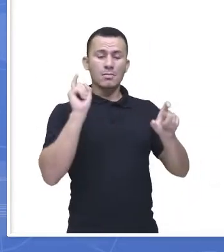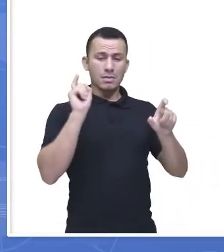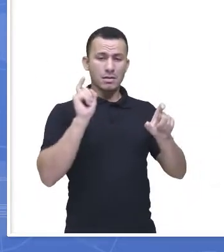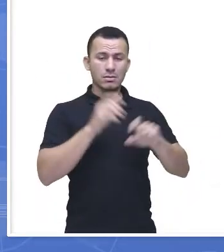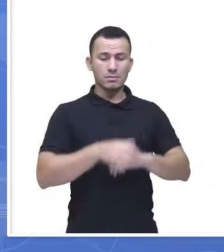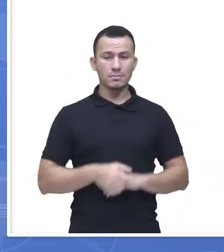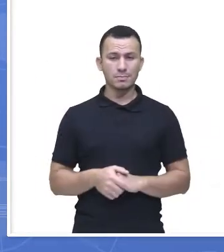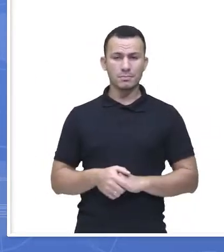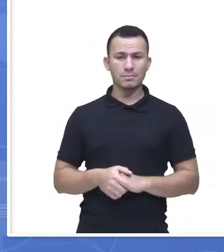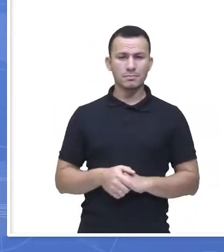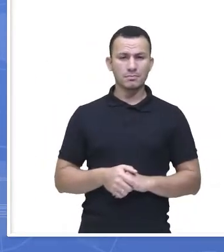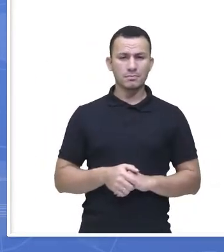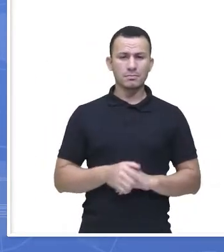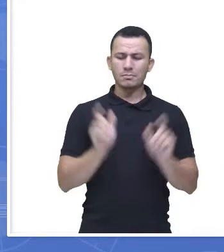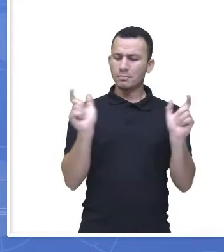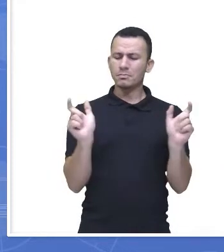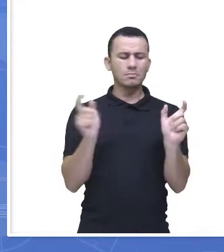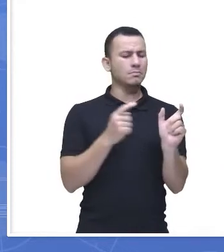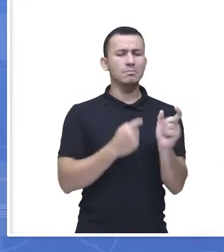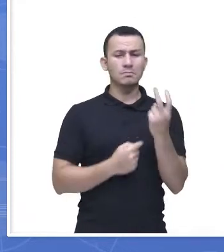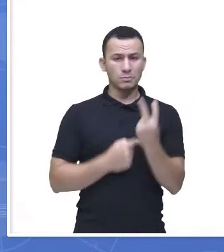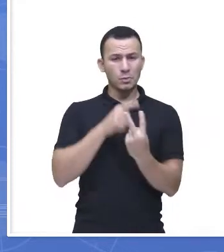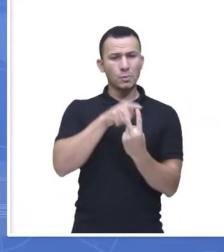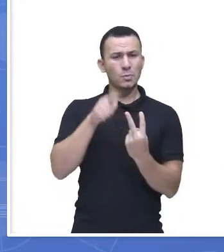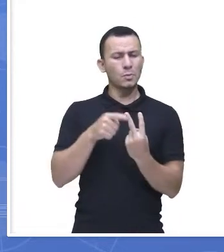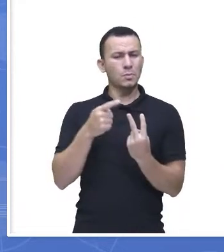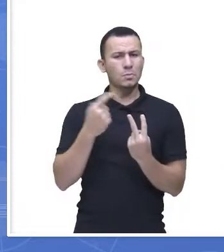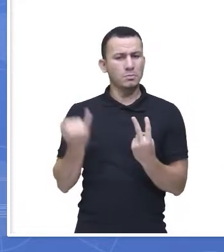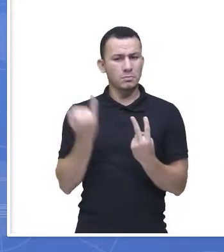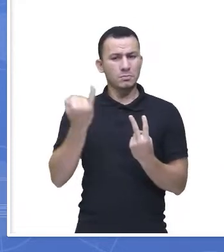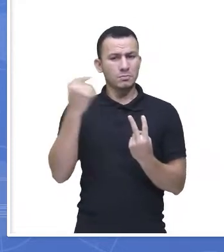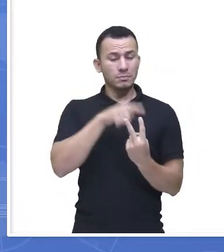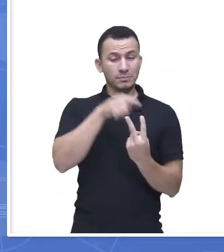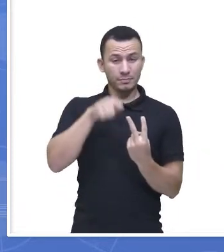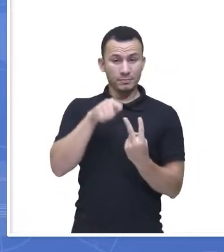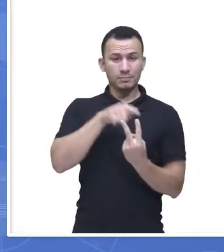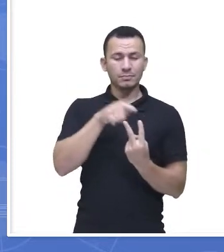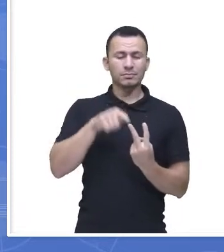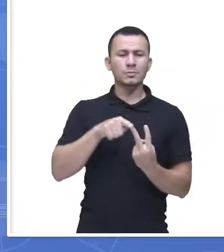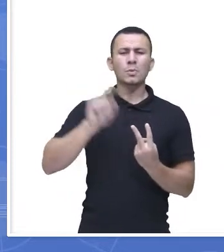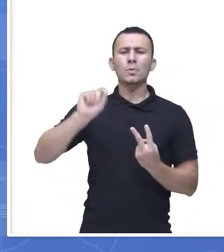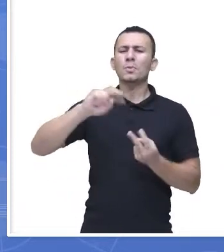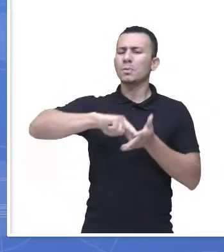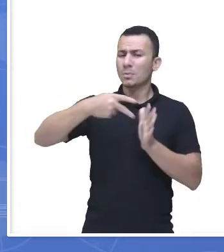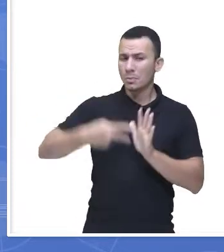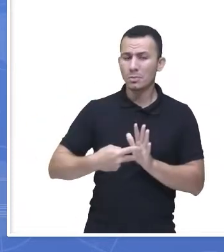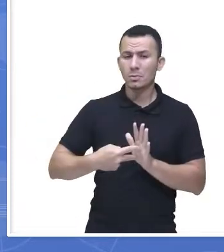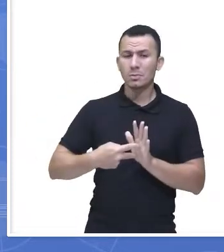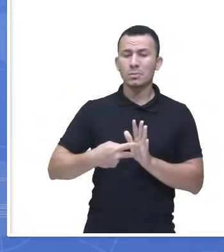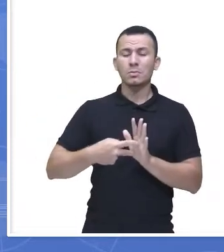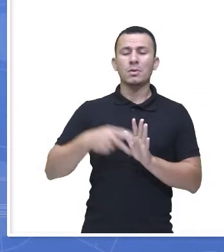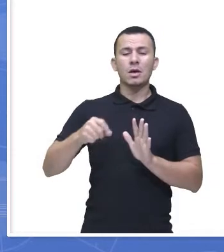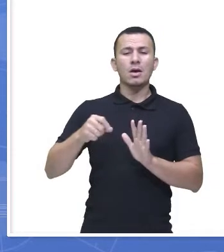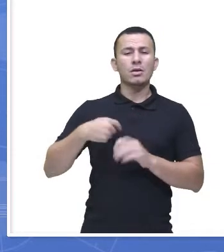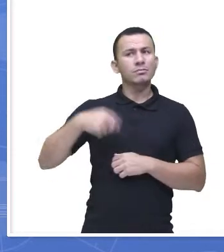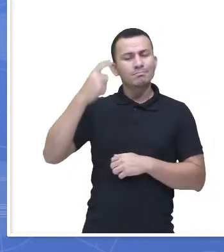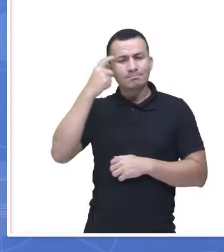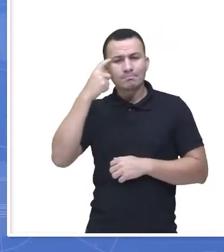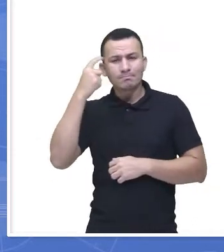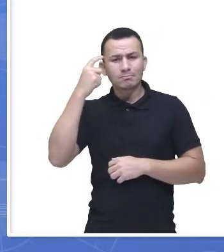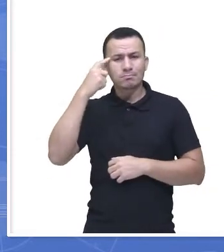independência. Olha essa palavra, essas duas palavras interessantes para a gente. Basicamente simbolizam um movimento